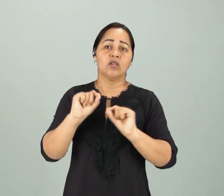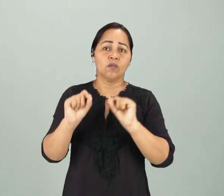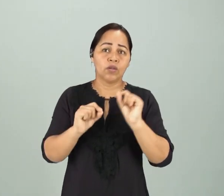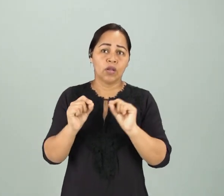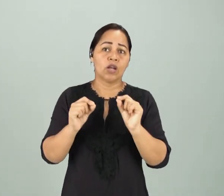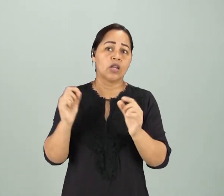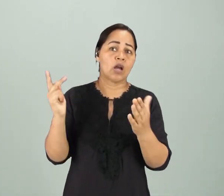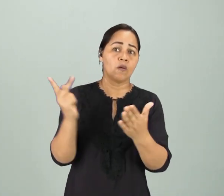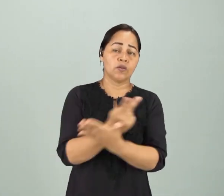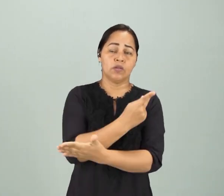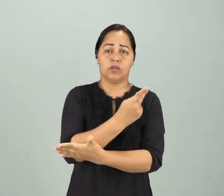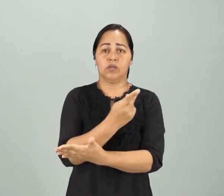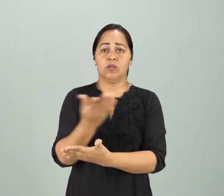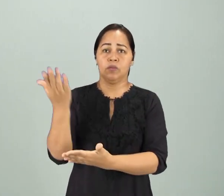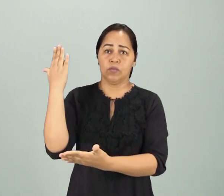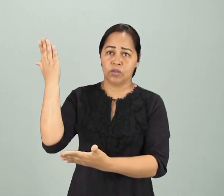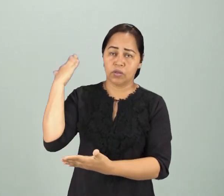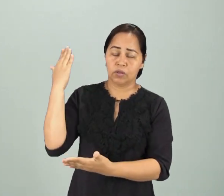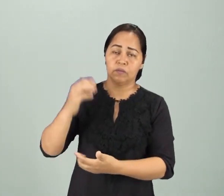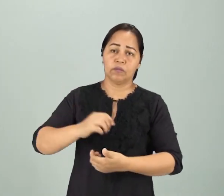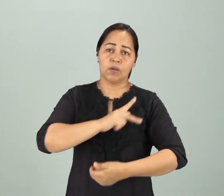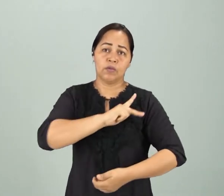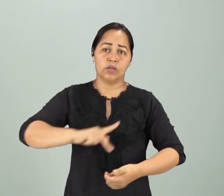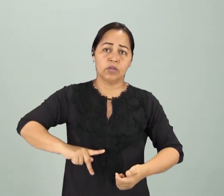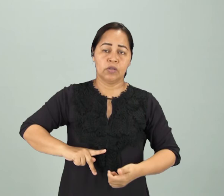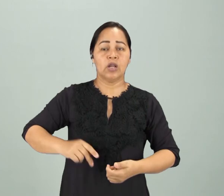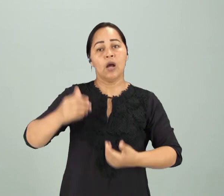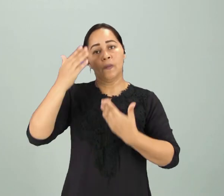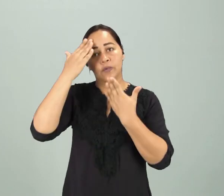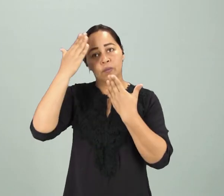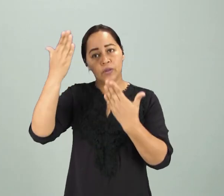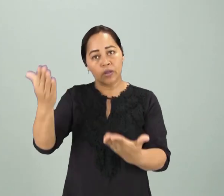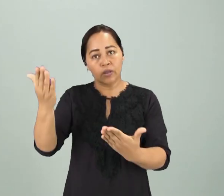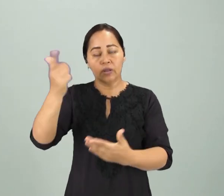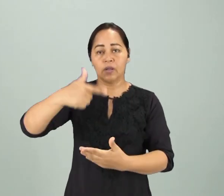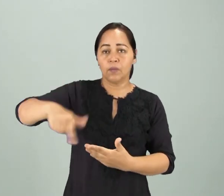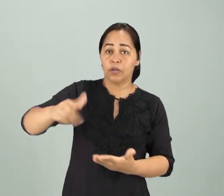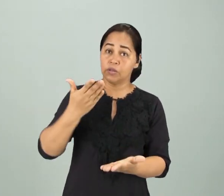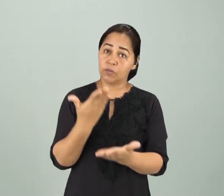que Neruda participou e sofreu. Ok? Muito obrigado, até uma